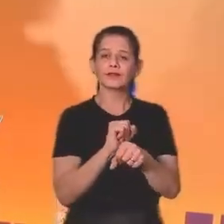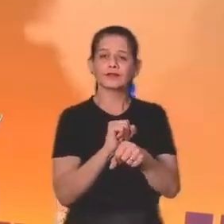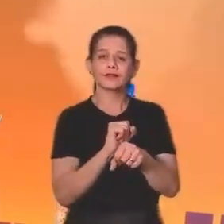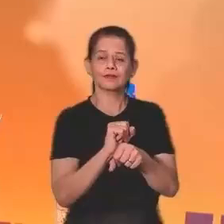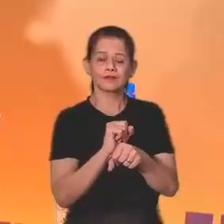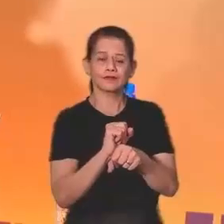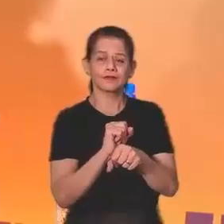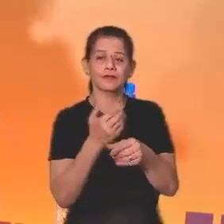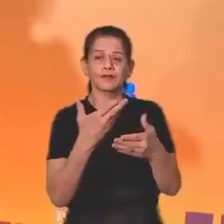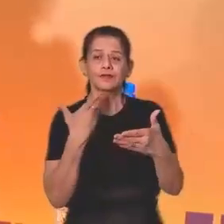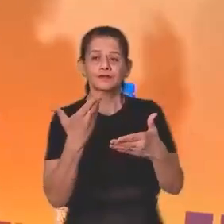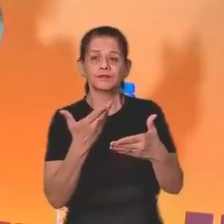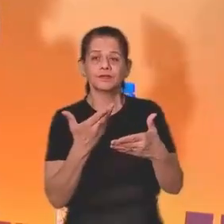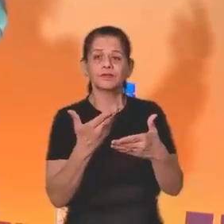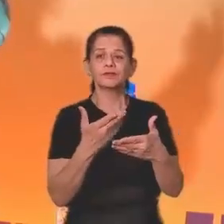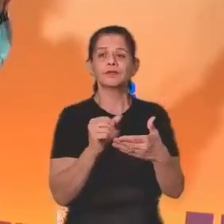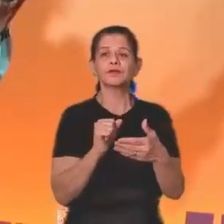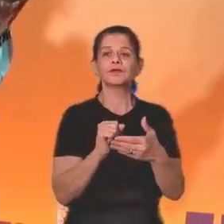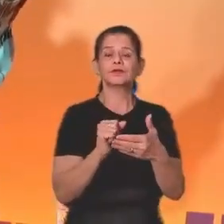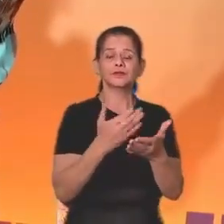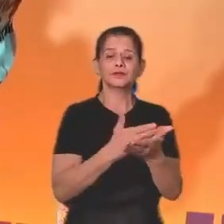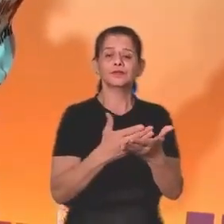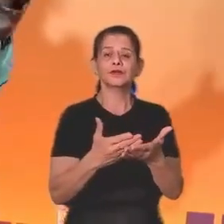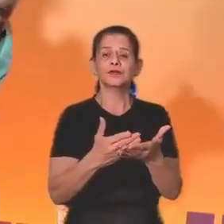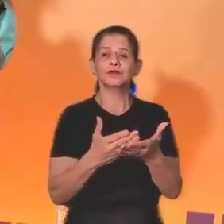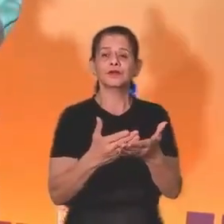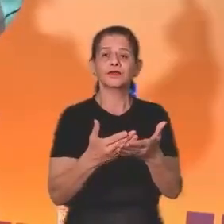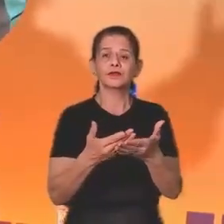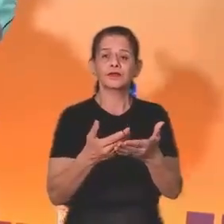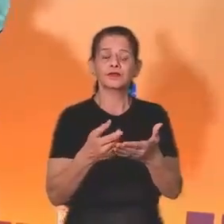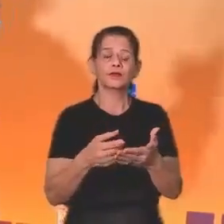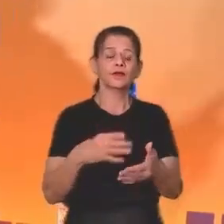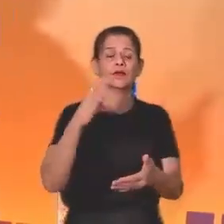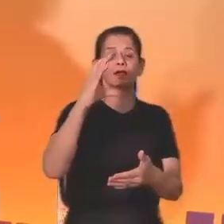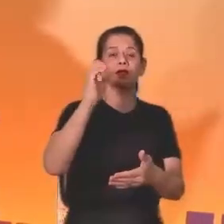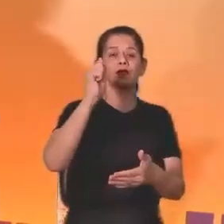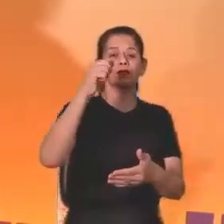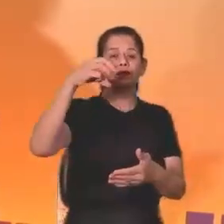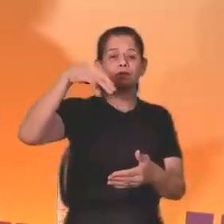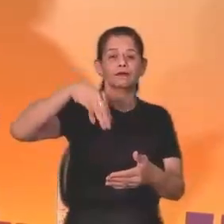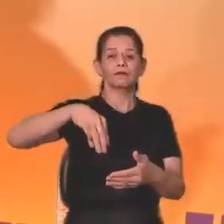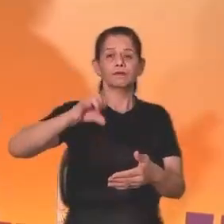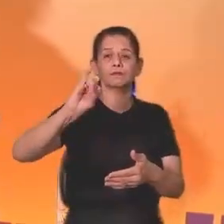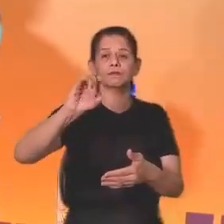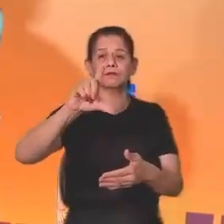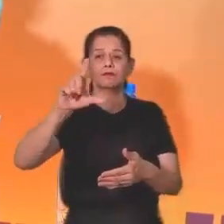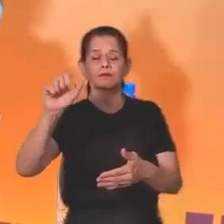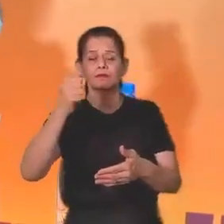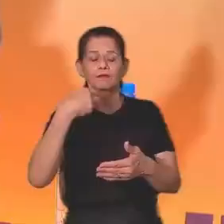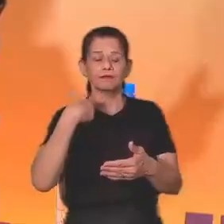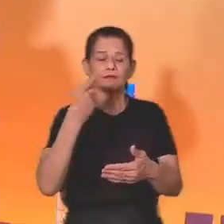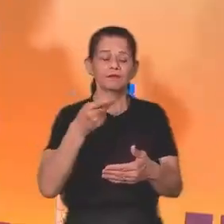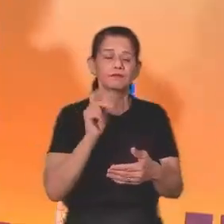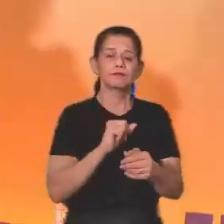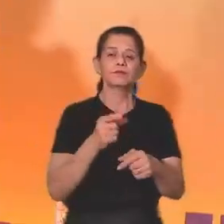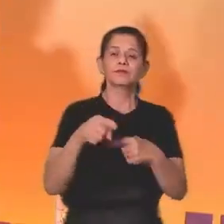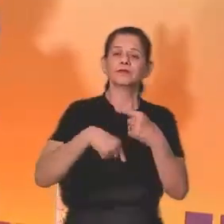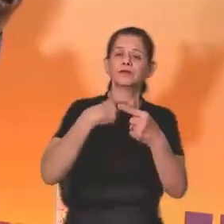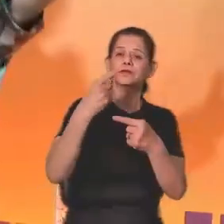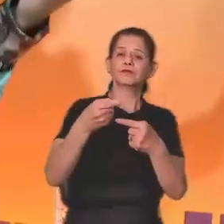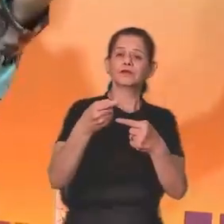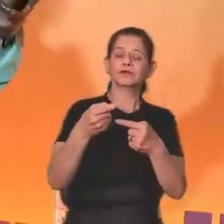desses assuntos. Não tem que ser uma coisa que é a Camila que gosta desses assuntos. Tem que ser